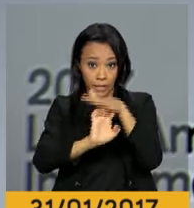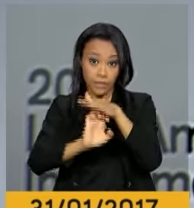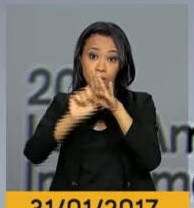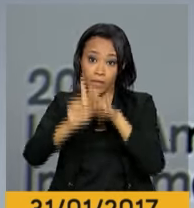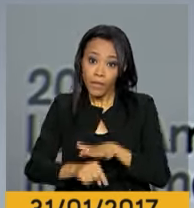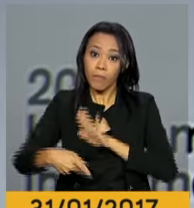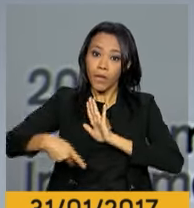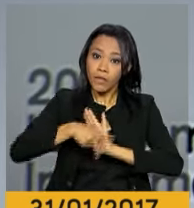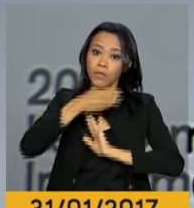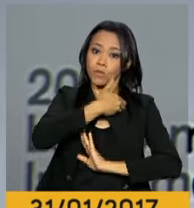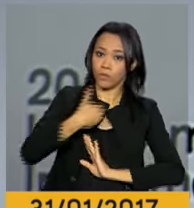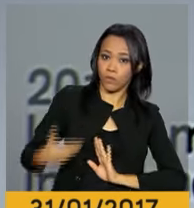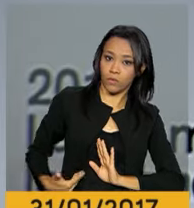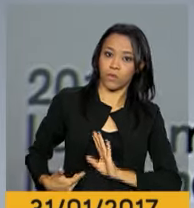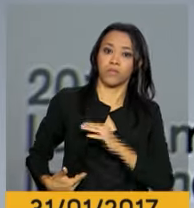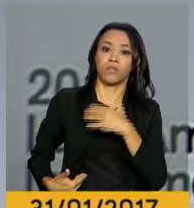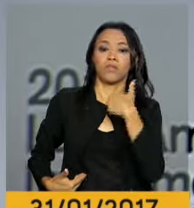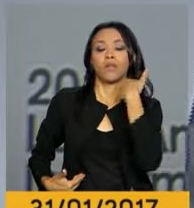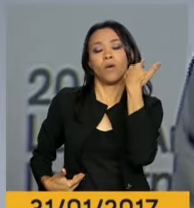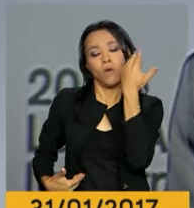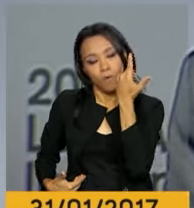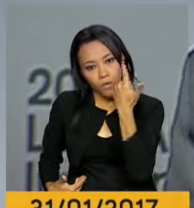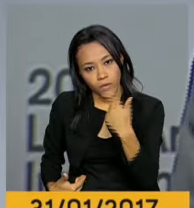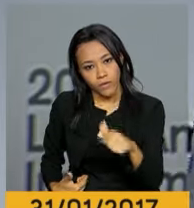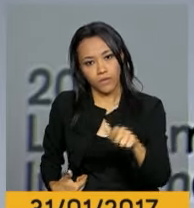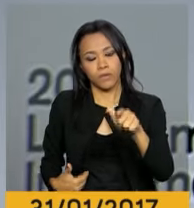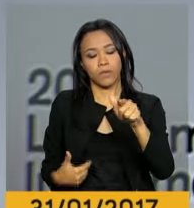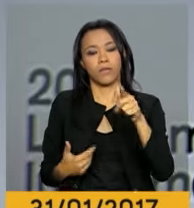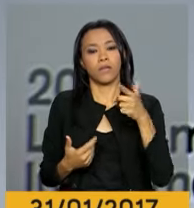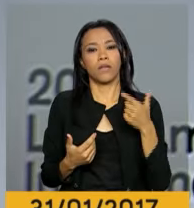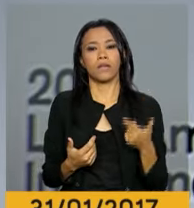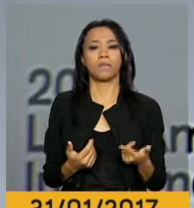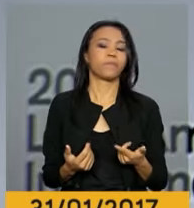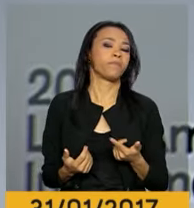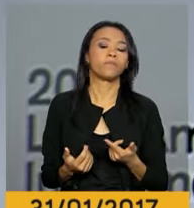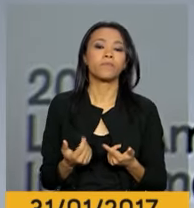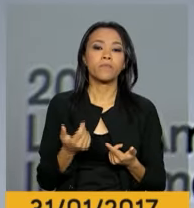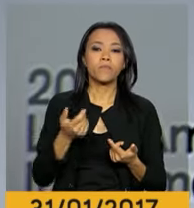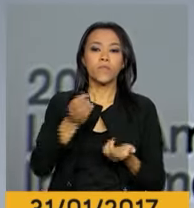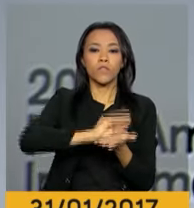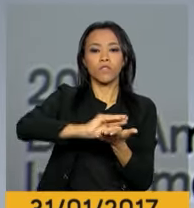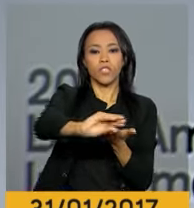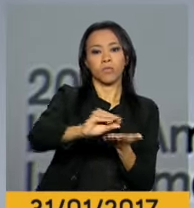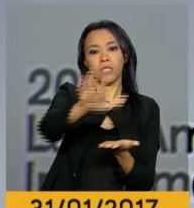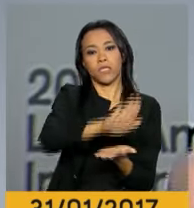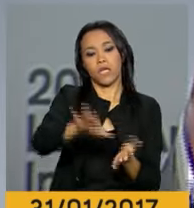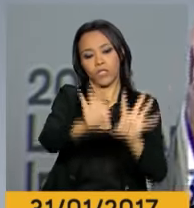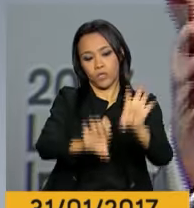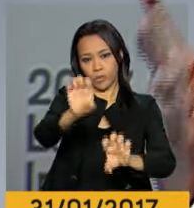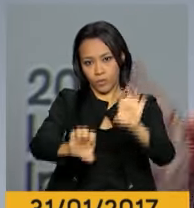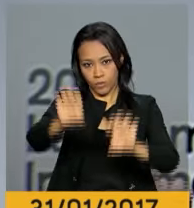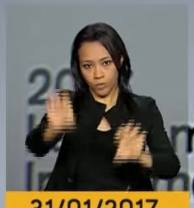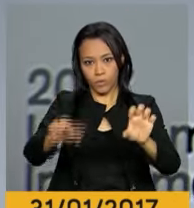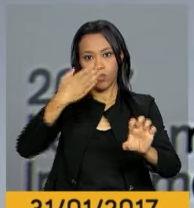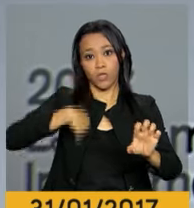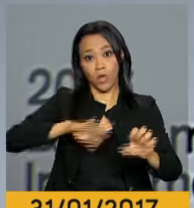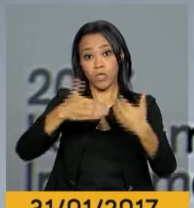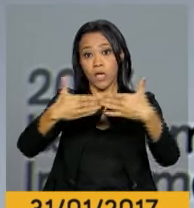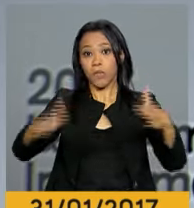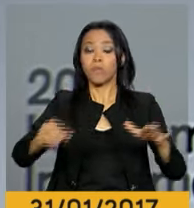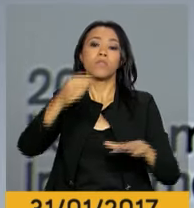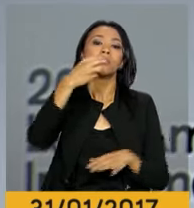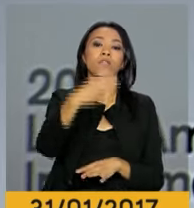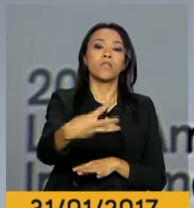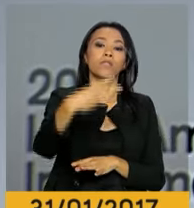brasileiros ademais disso também no tocante aos investimentos em infraestruturas os senhores sabe que nós abrimos 34